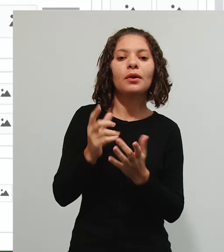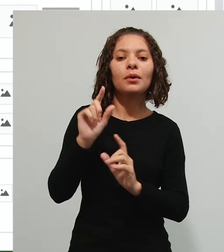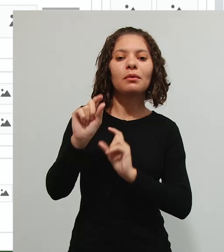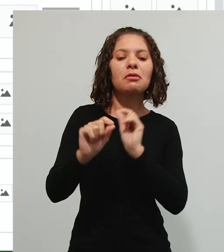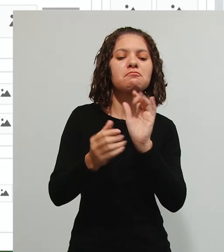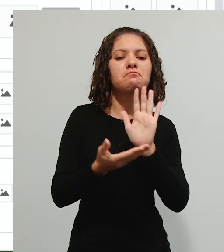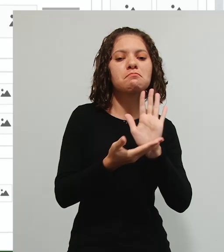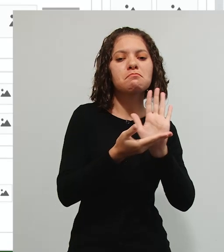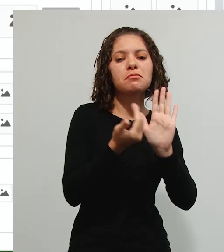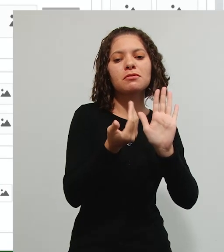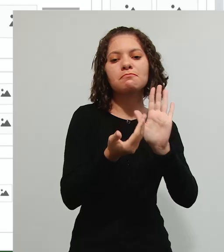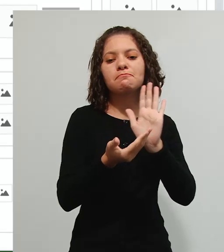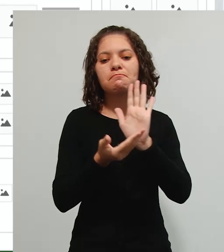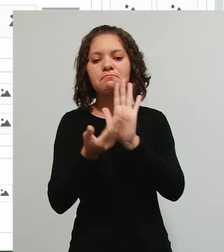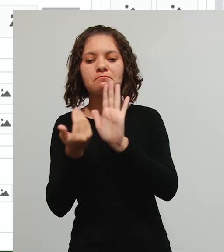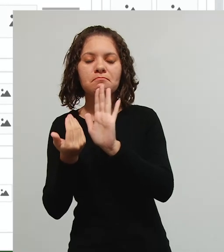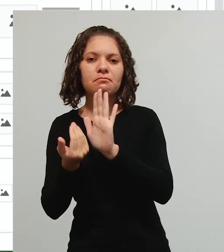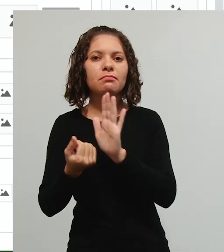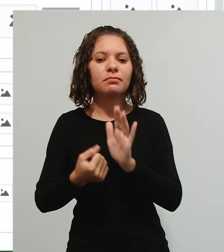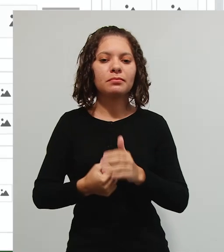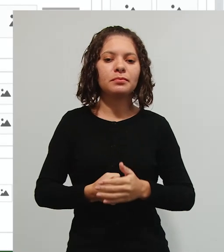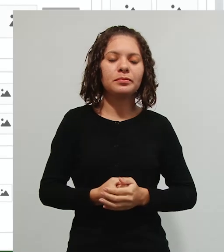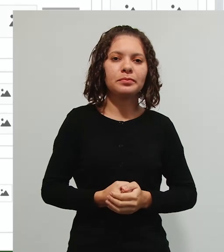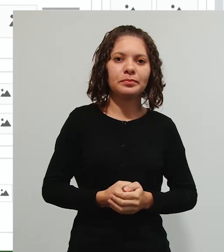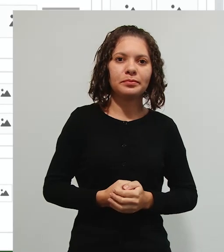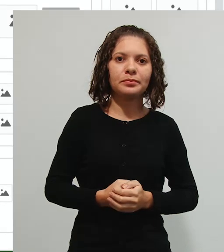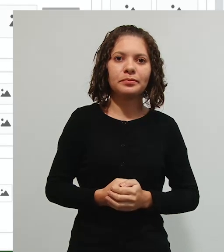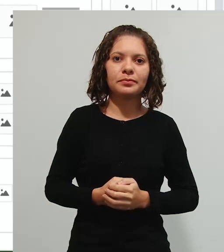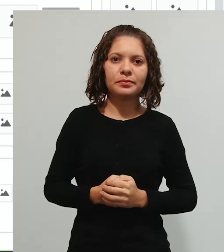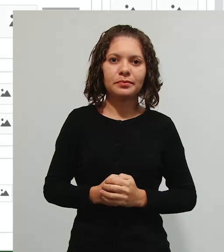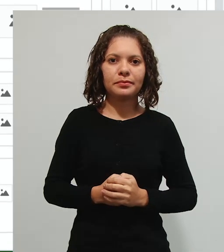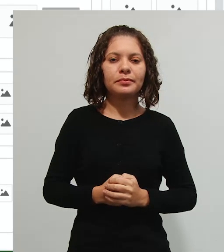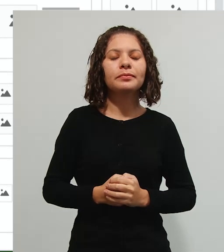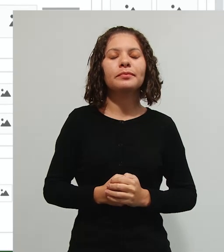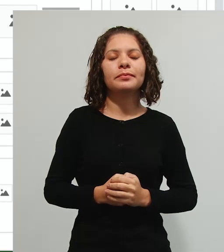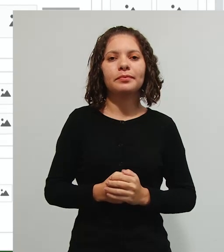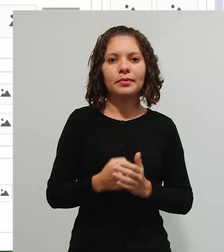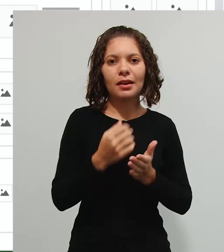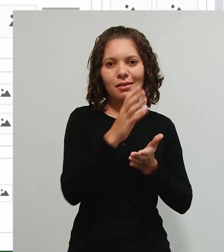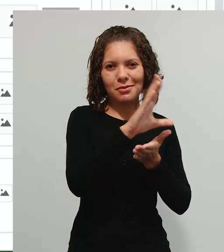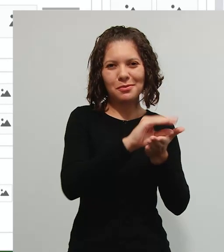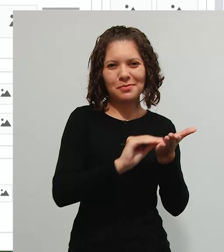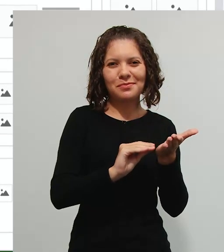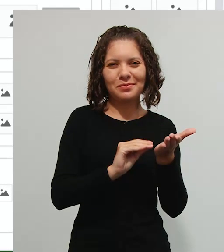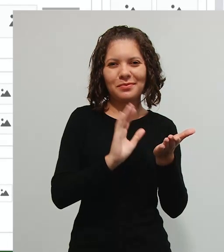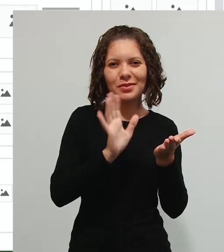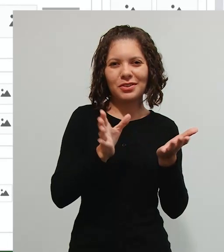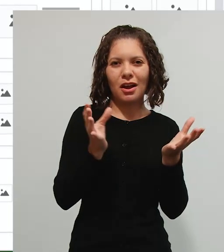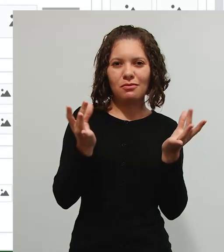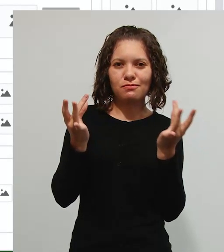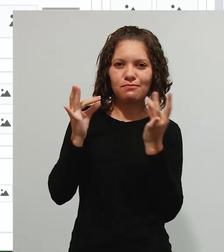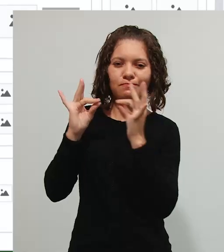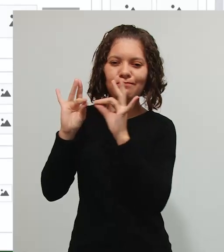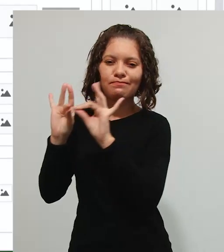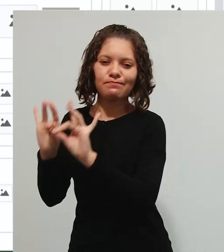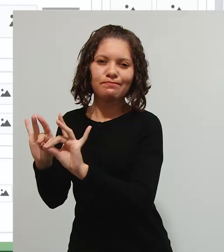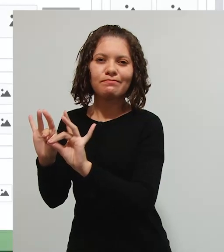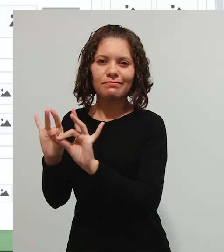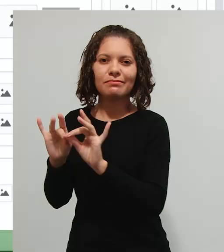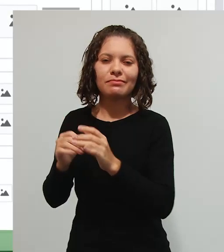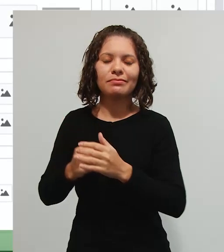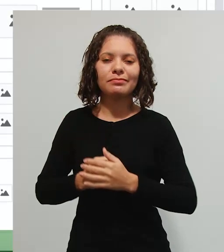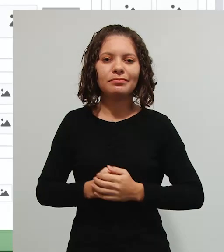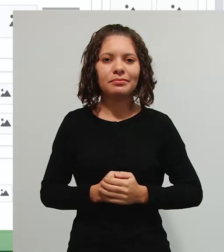opa. Eu vou colocar meu texto aqui, olha lá, ele vai ficar, né, você vai deixa eu